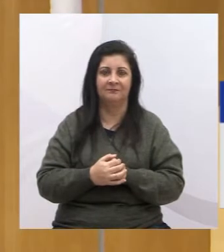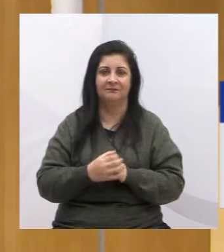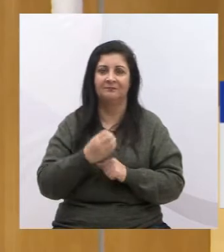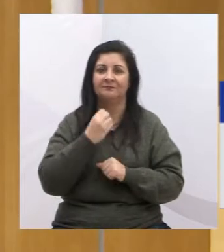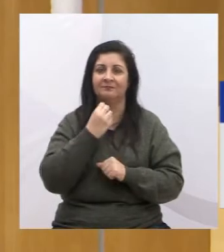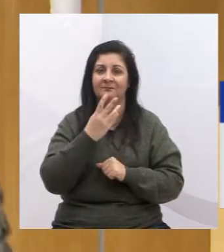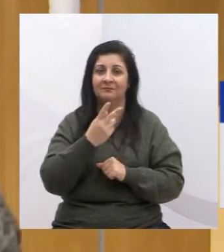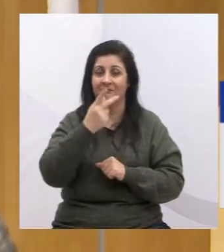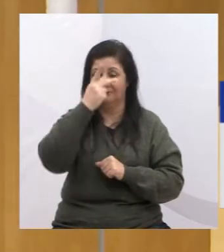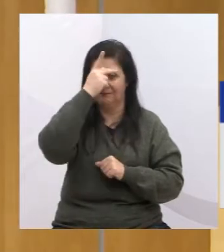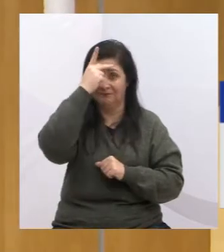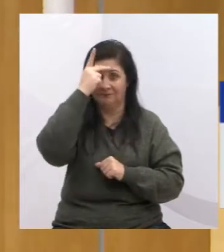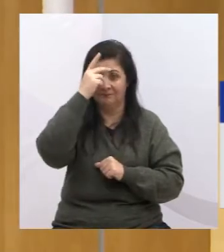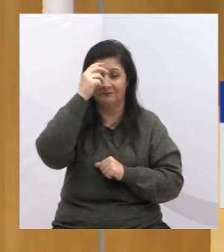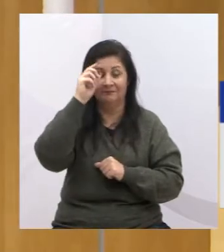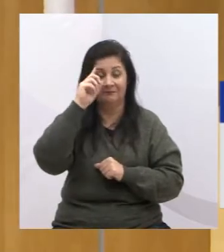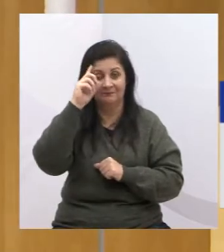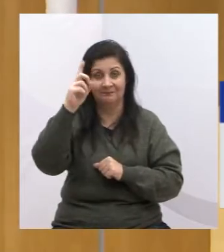público presente.